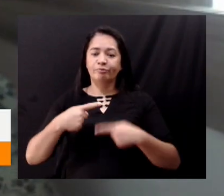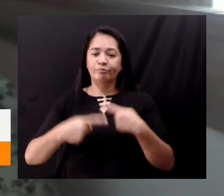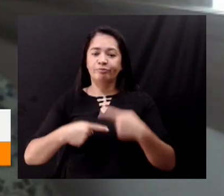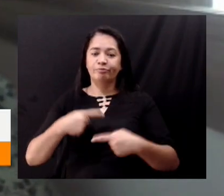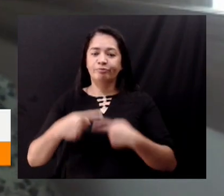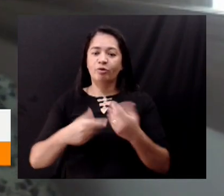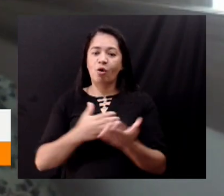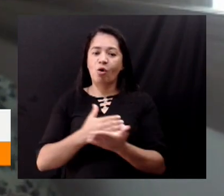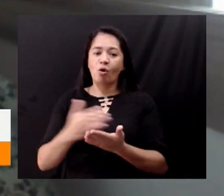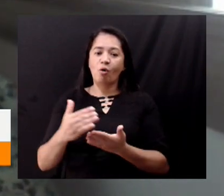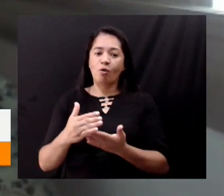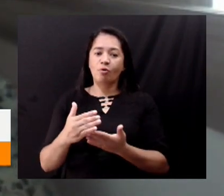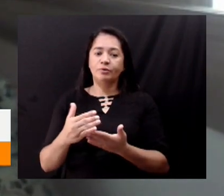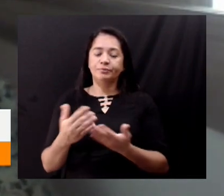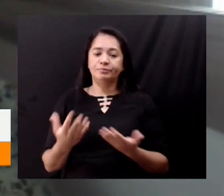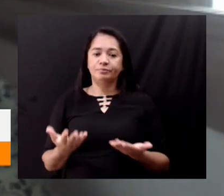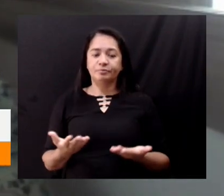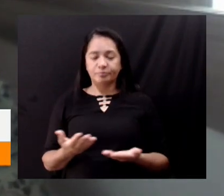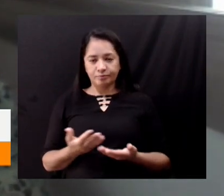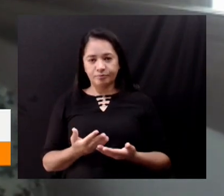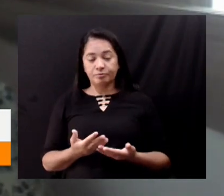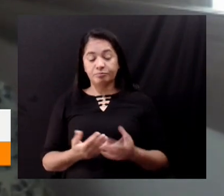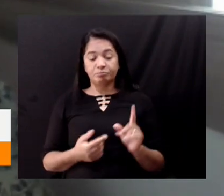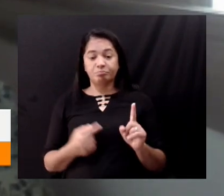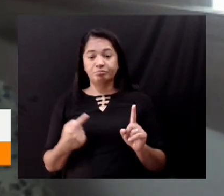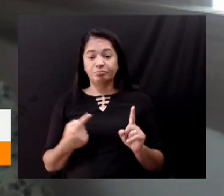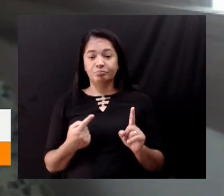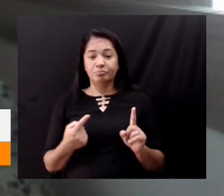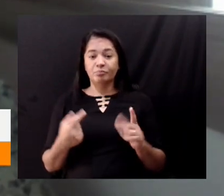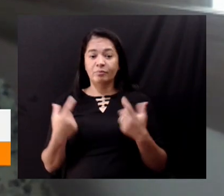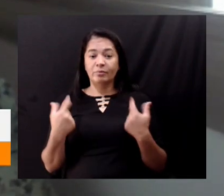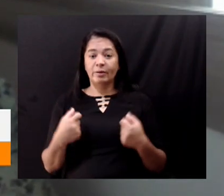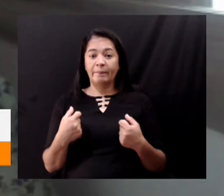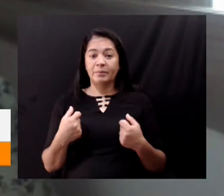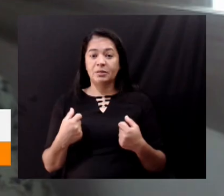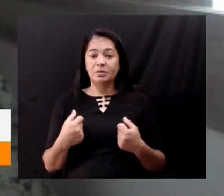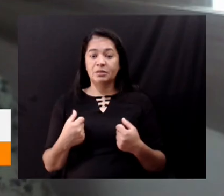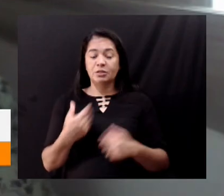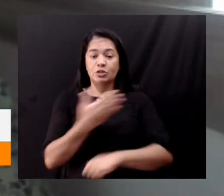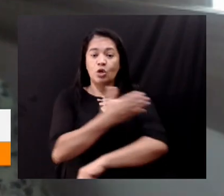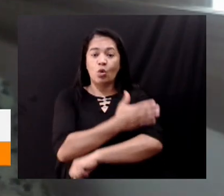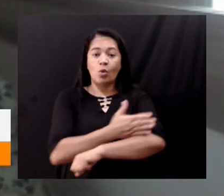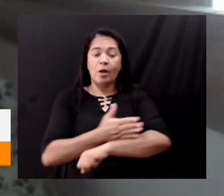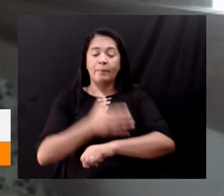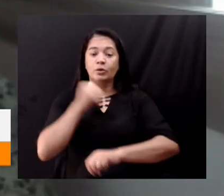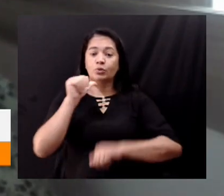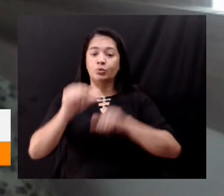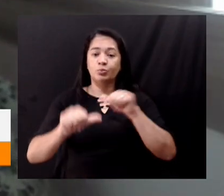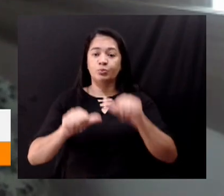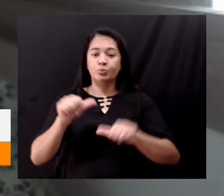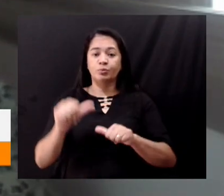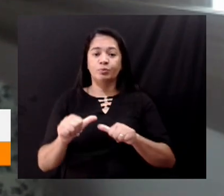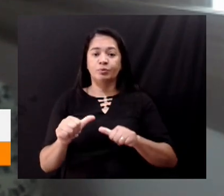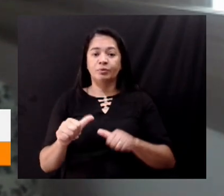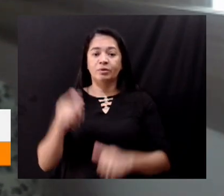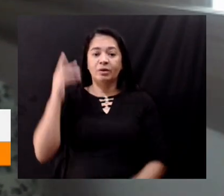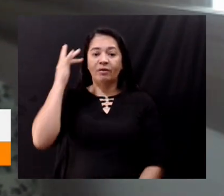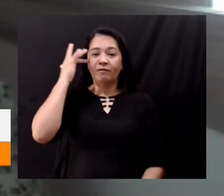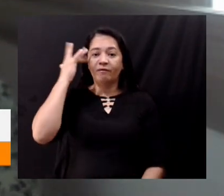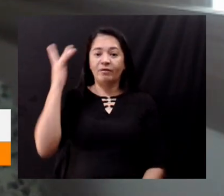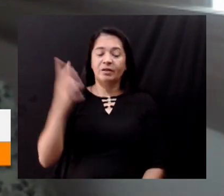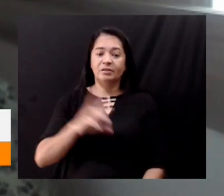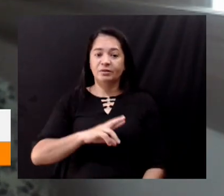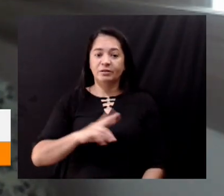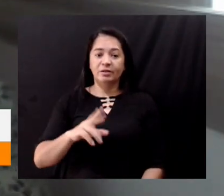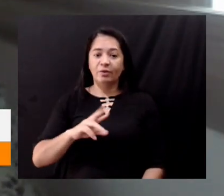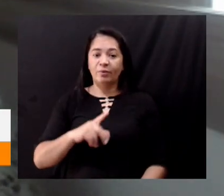Uhum. Então, a pessoa ela precisa ter uma mudança de hábitos. Não é fácil, até porque